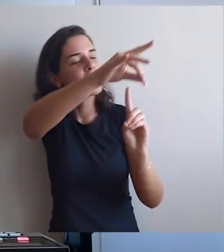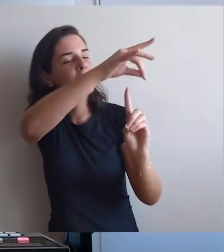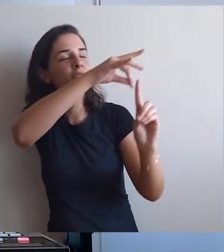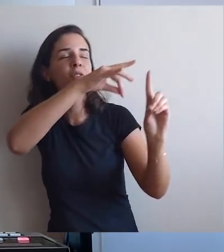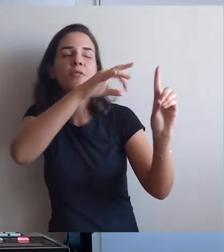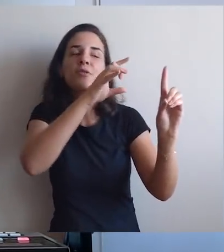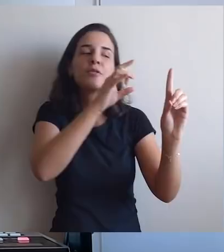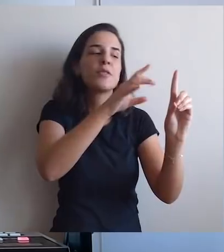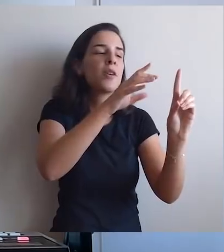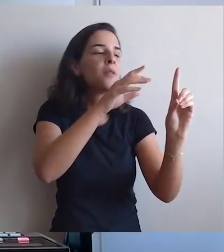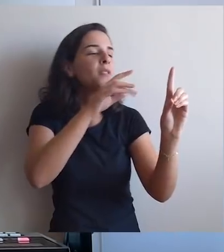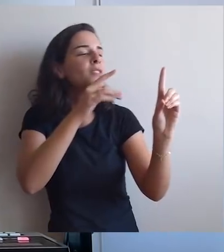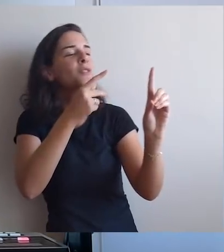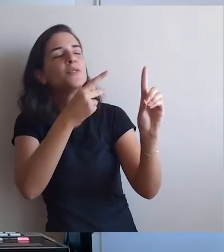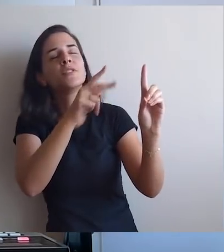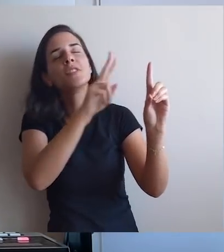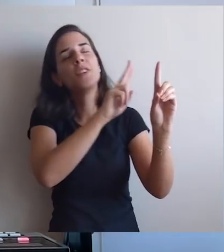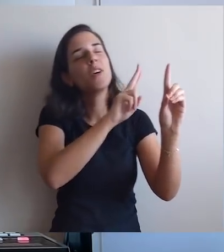poderoso,